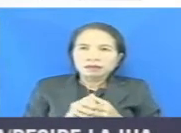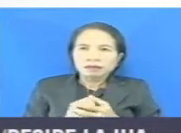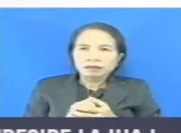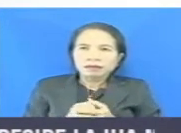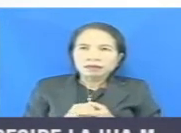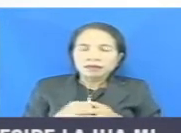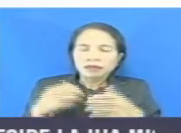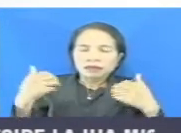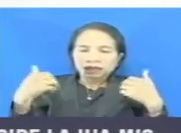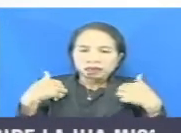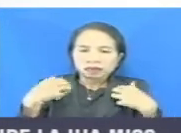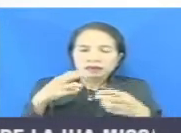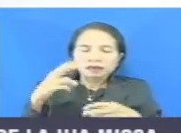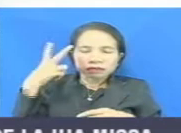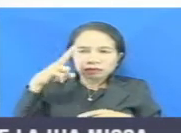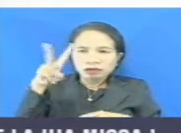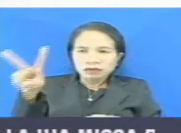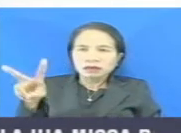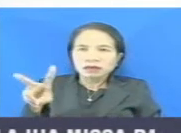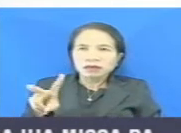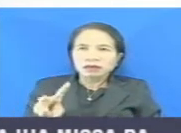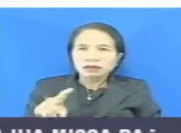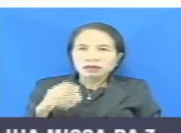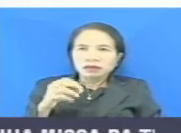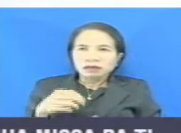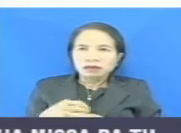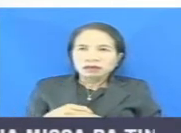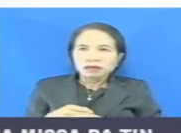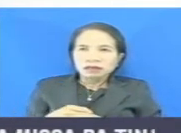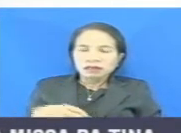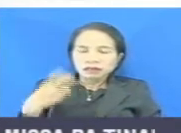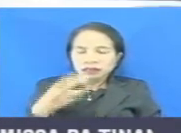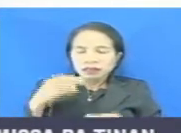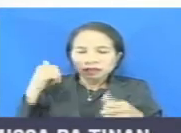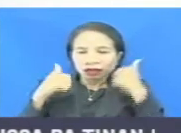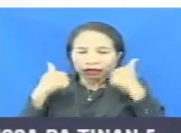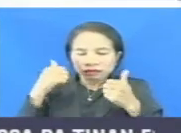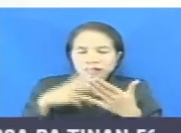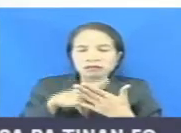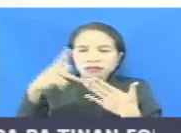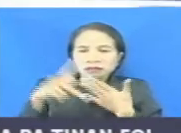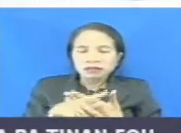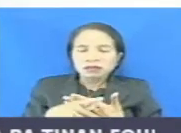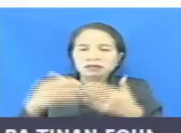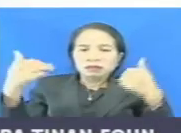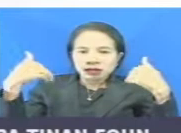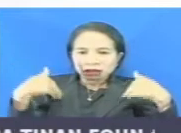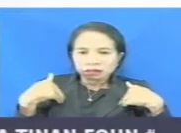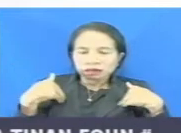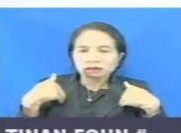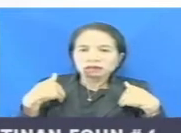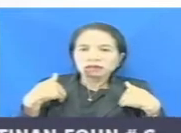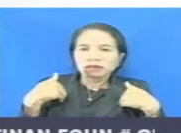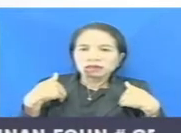Iha mundo visão ne ma dala itenia aktividade ou itenia programa sira ne bemak iha ne